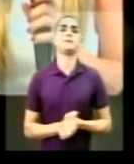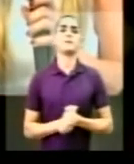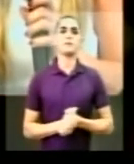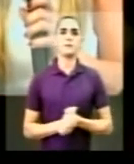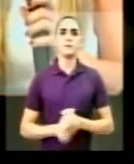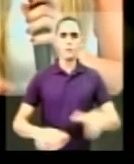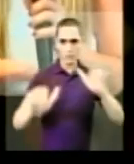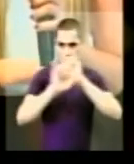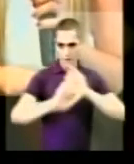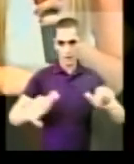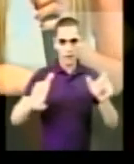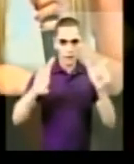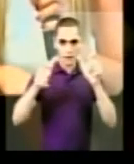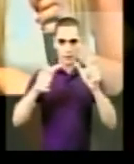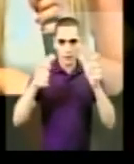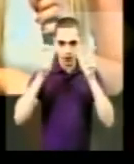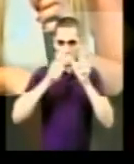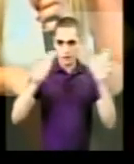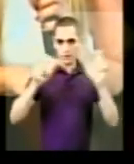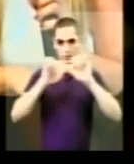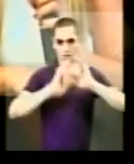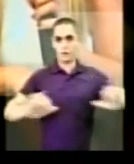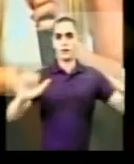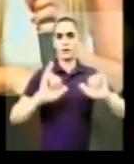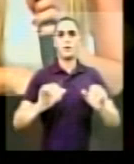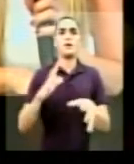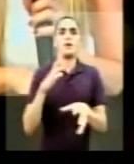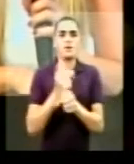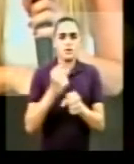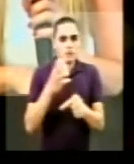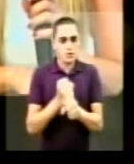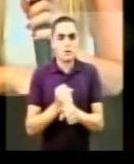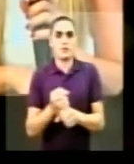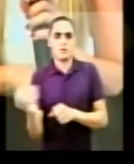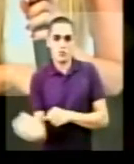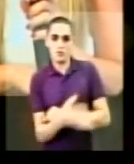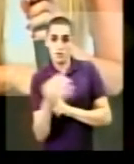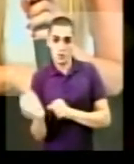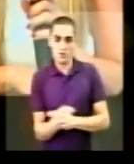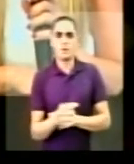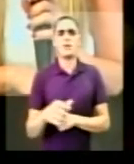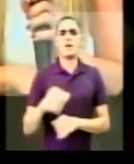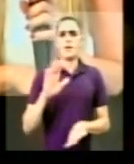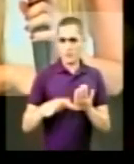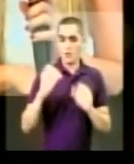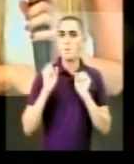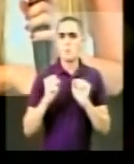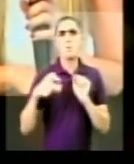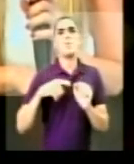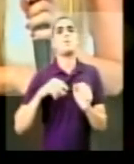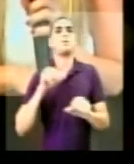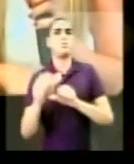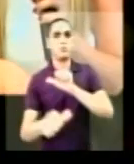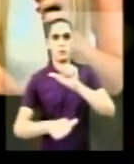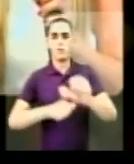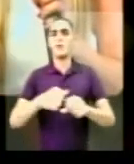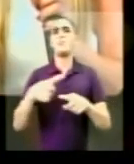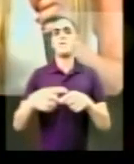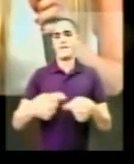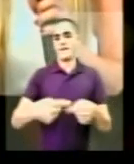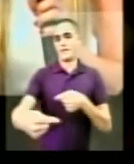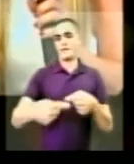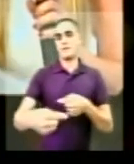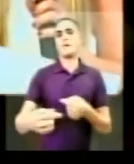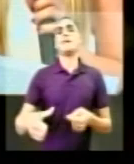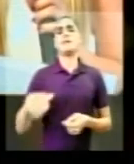Queria alertar para vocês que esses dados, eles ainda podem sofrer algumas alterações, porque nessa semana nós tivemos uma estabilidade do